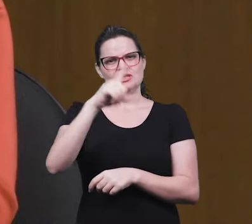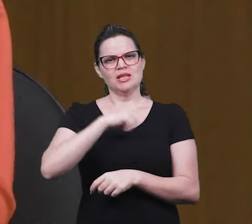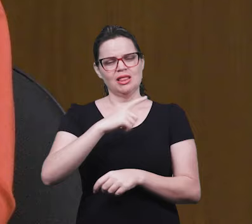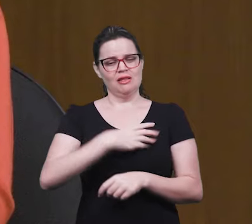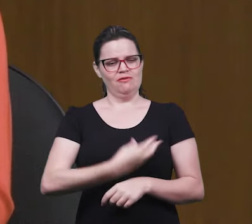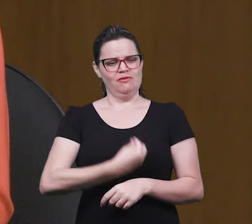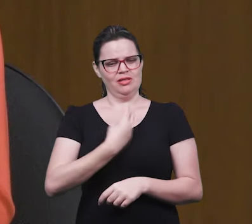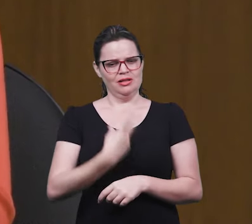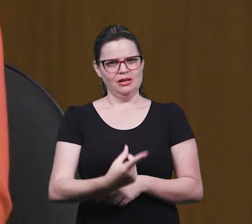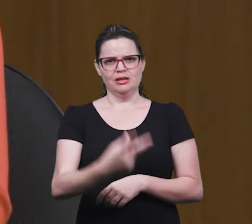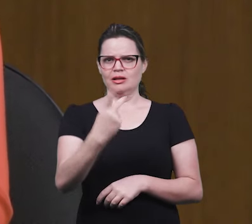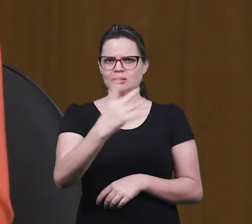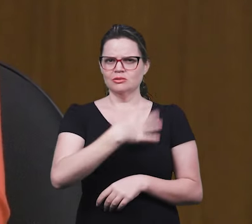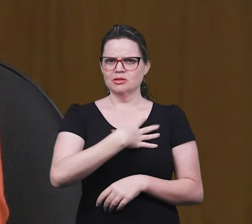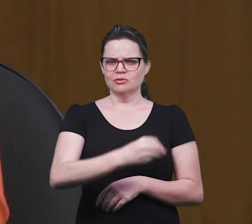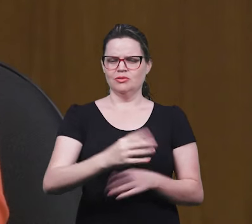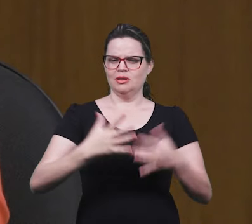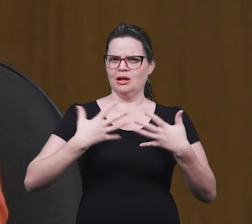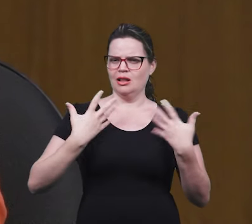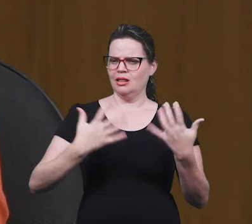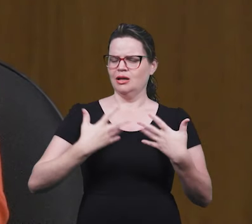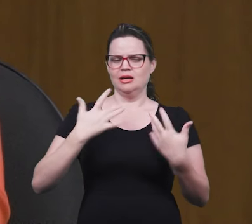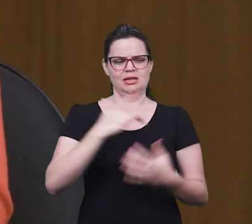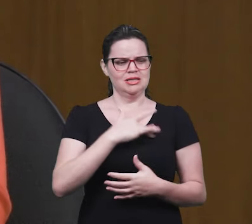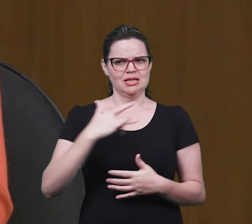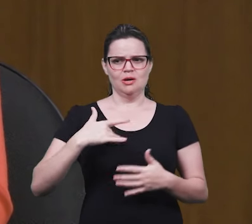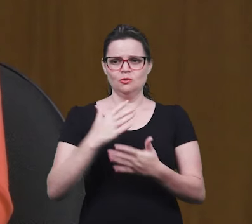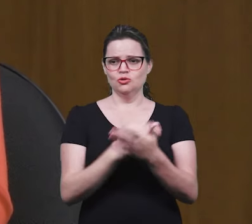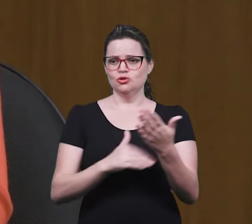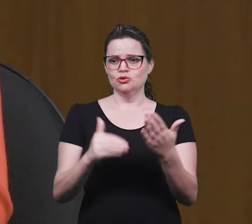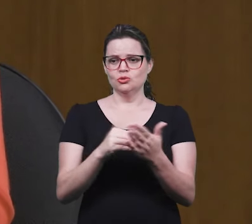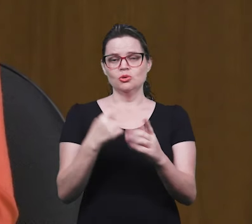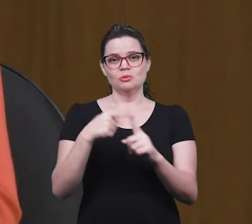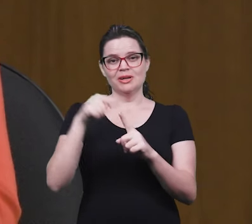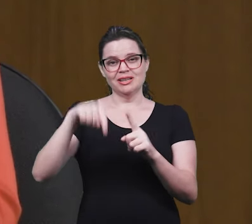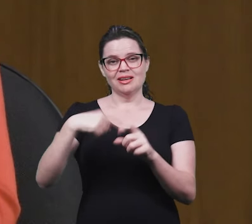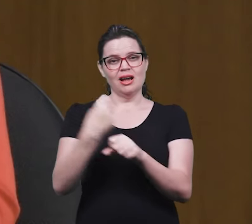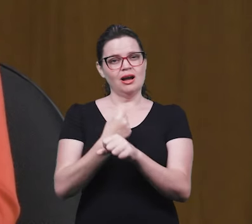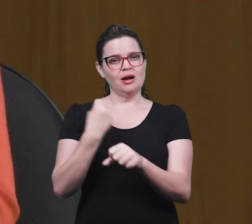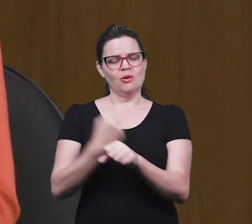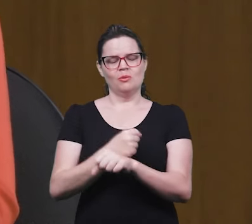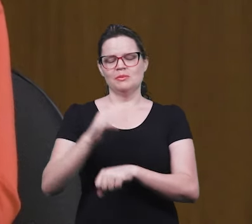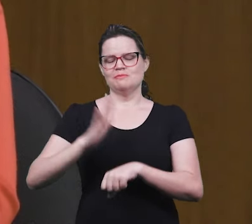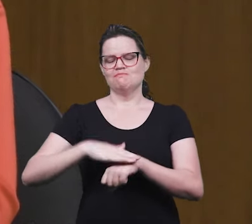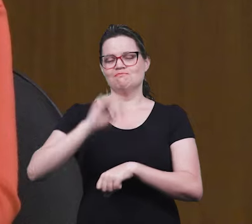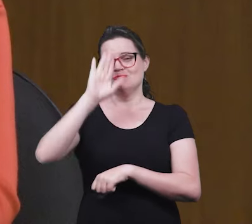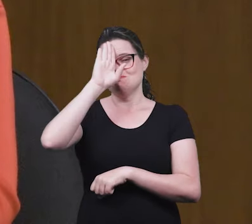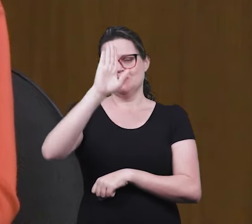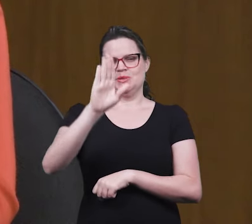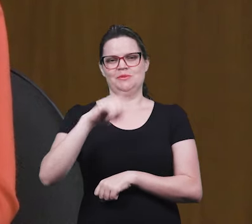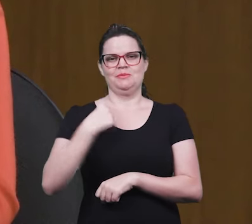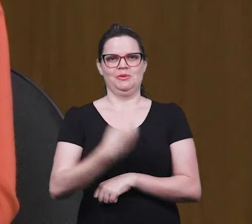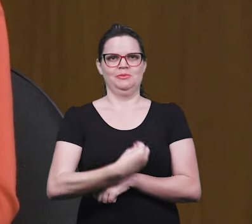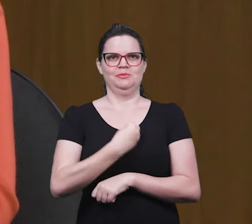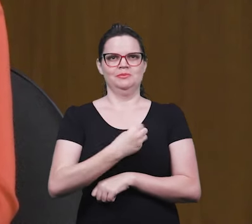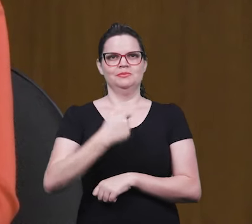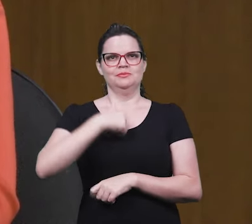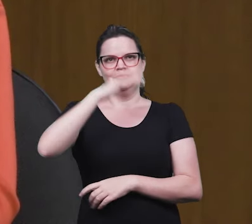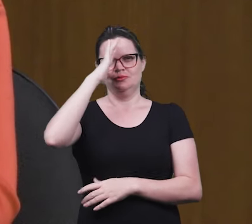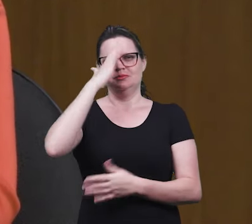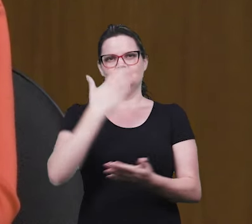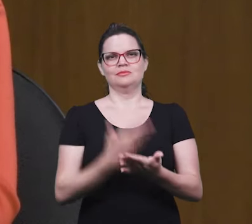saúde, alegria, é tudo, essa obra é o nosso bem maior. E eu creio que